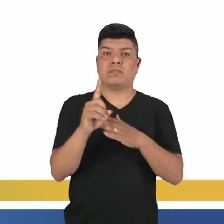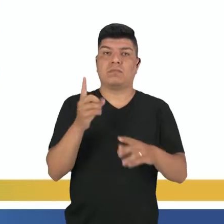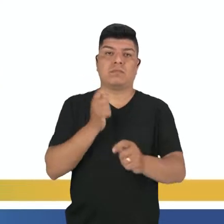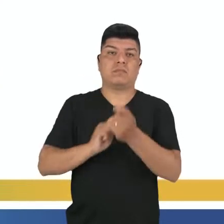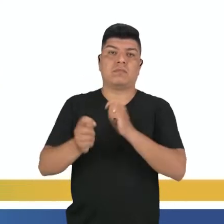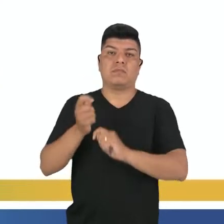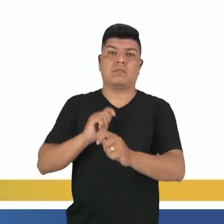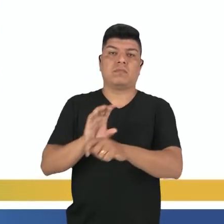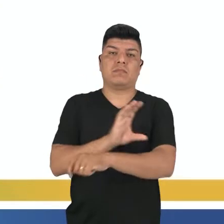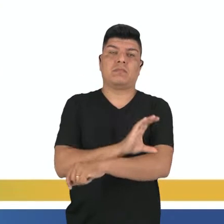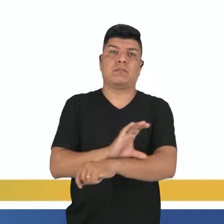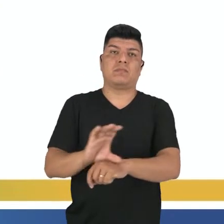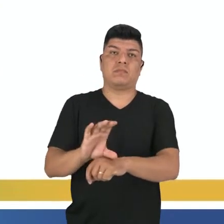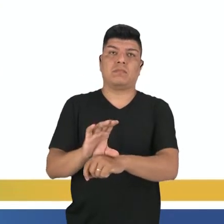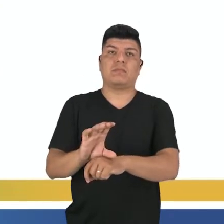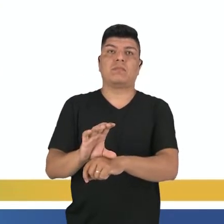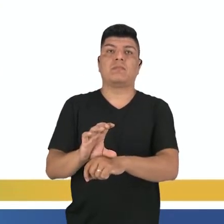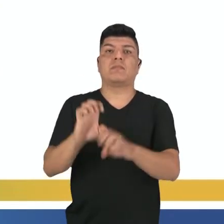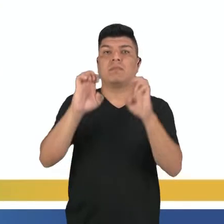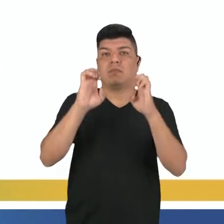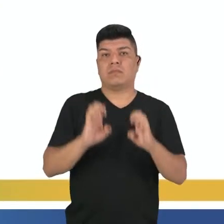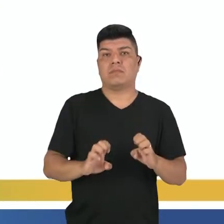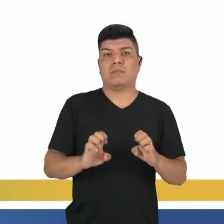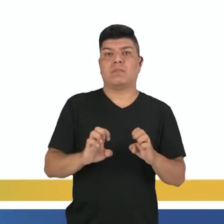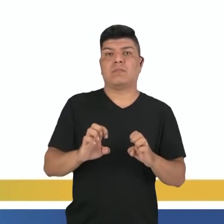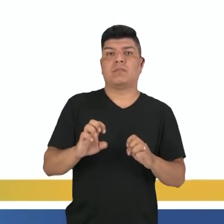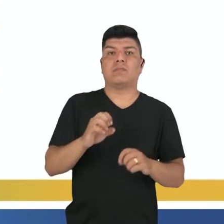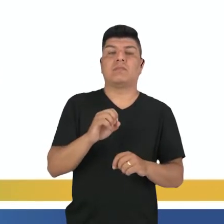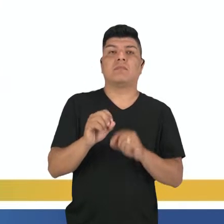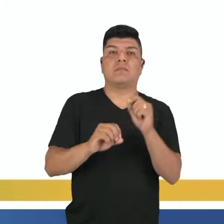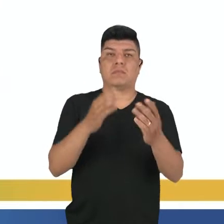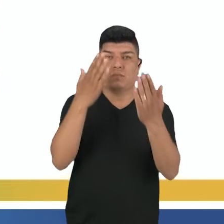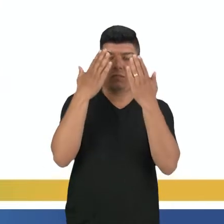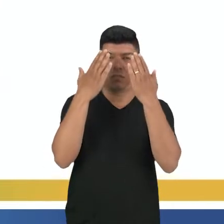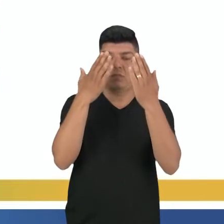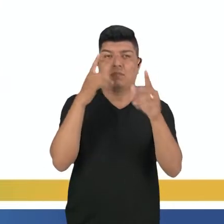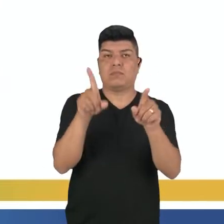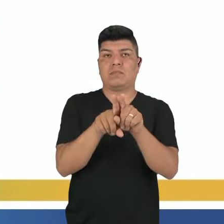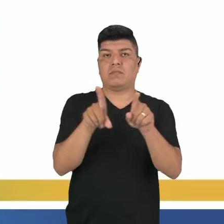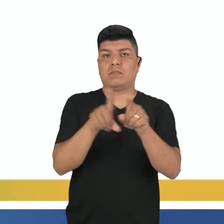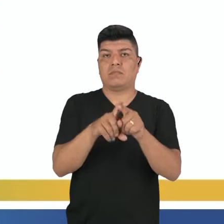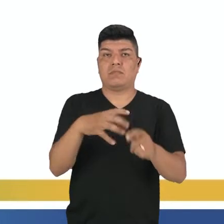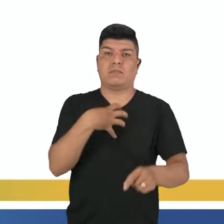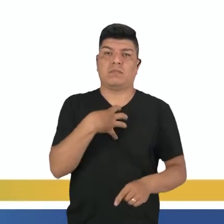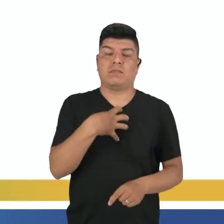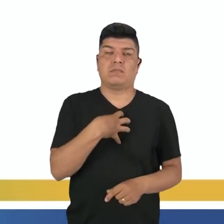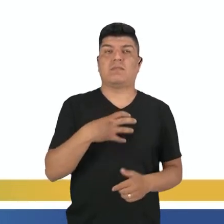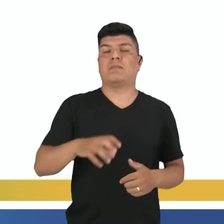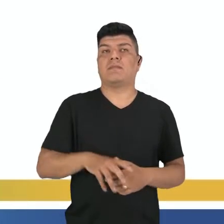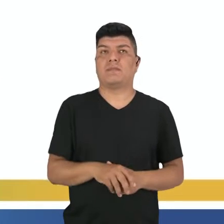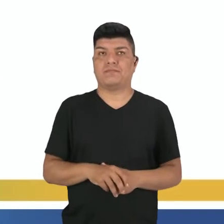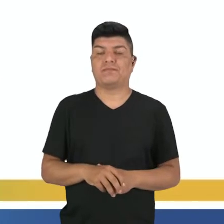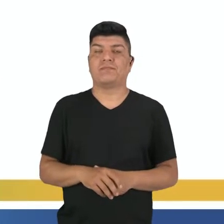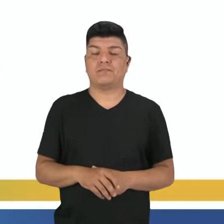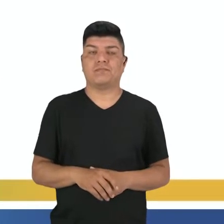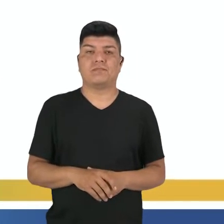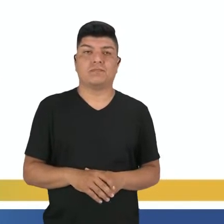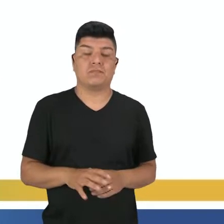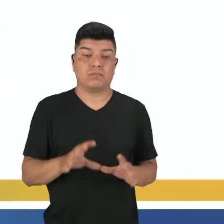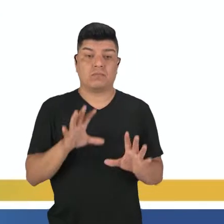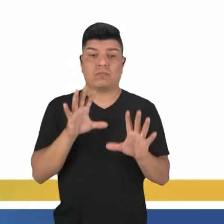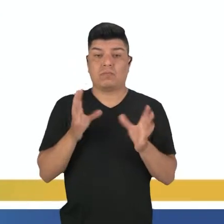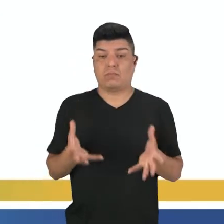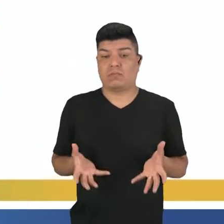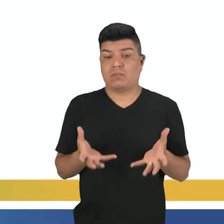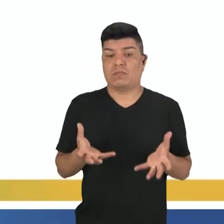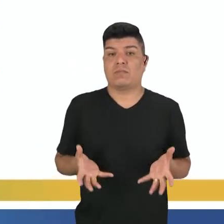econômicos, culturais, etnorraciais, psicológicos e comportamentais. E esses fatores influenciam